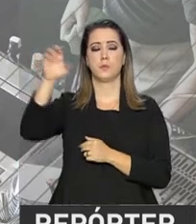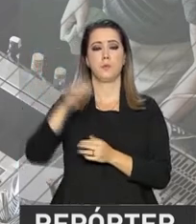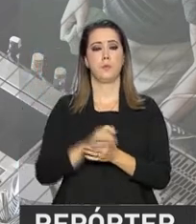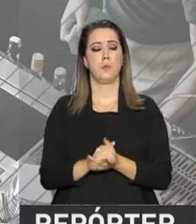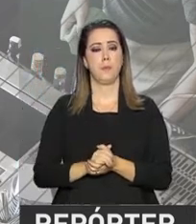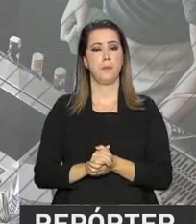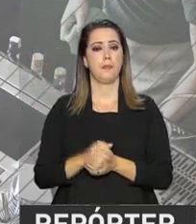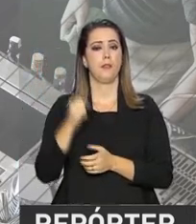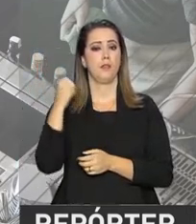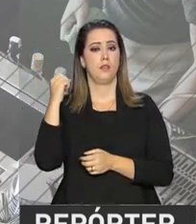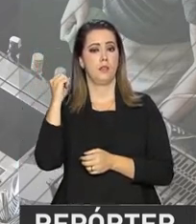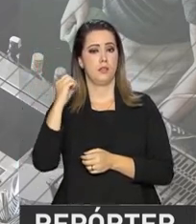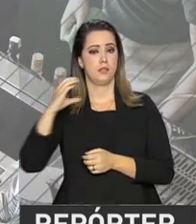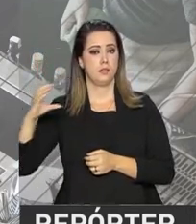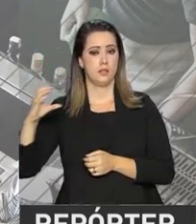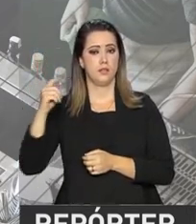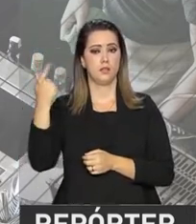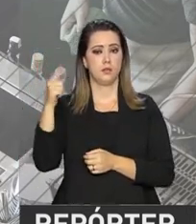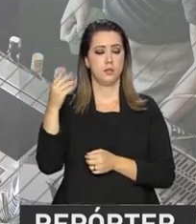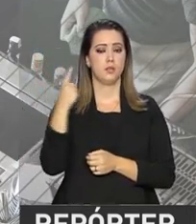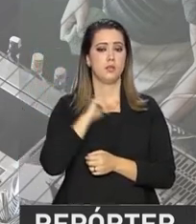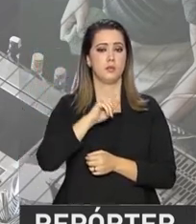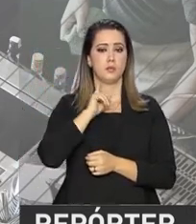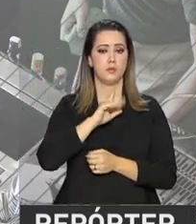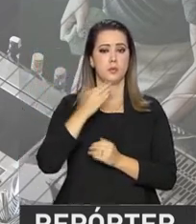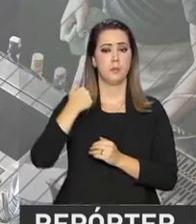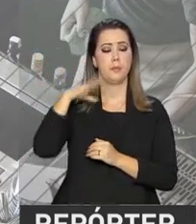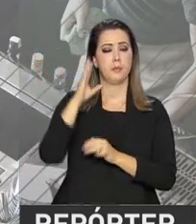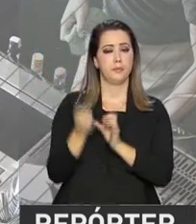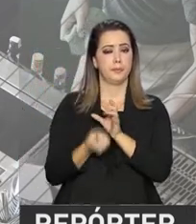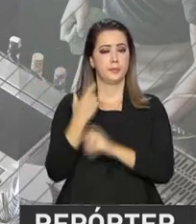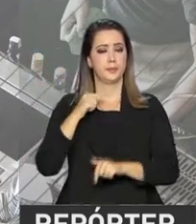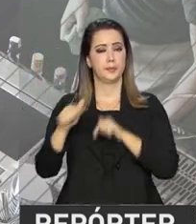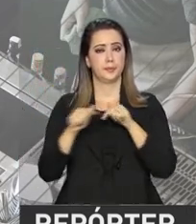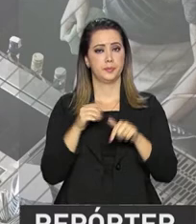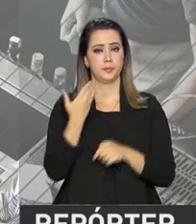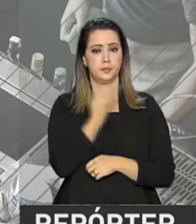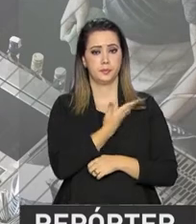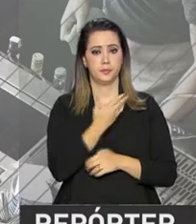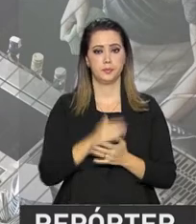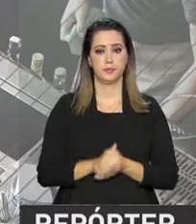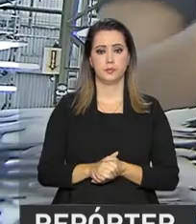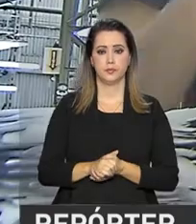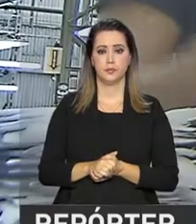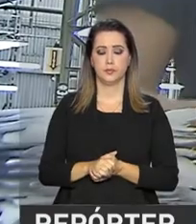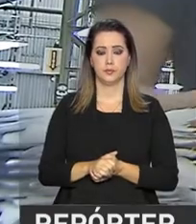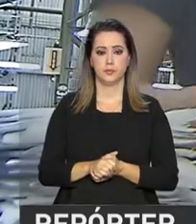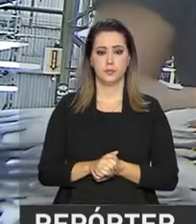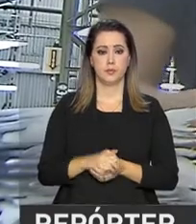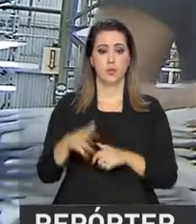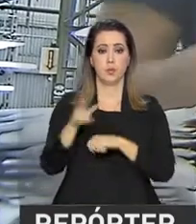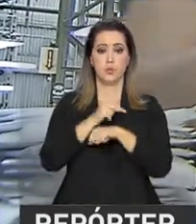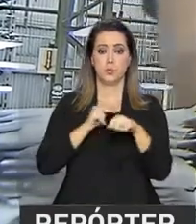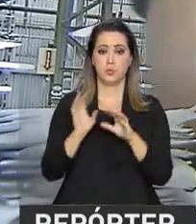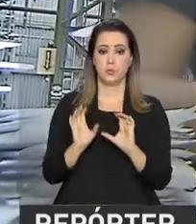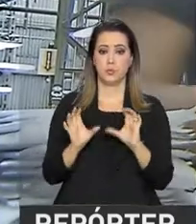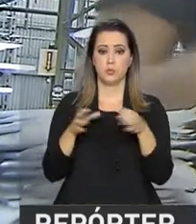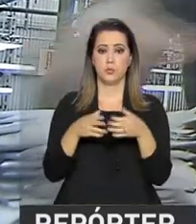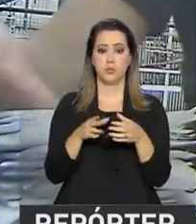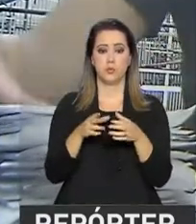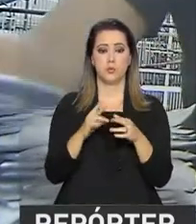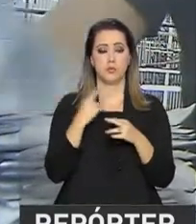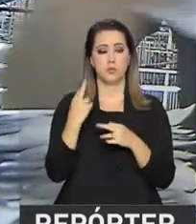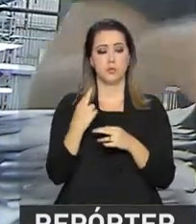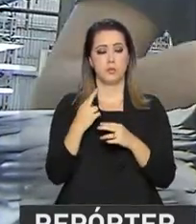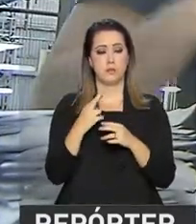federação. Santa Catarina, Goiás e Minas Gerais foram os estados que mais criaram novos postos. No país, o saldo foi